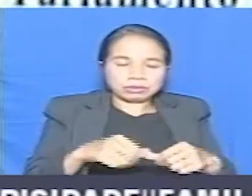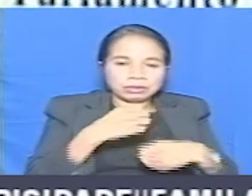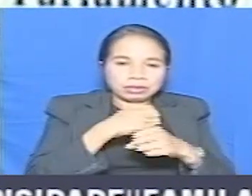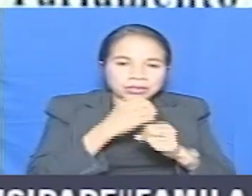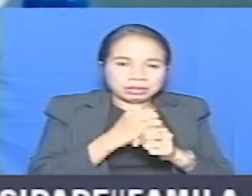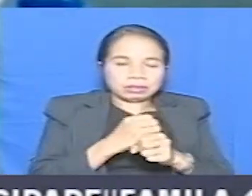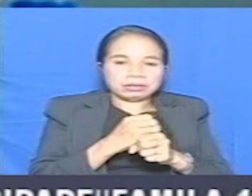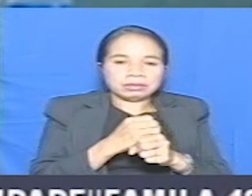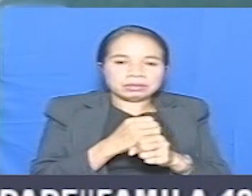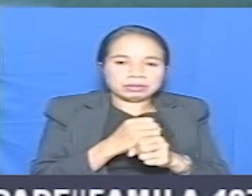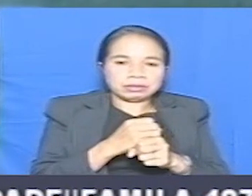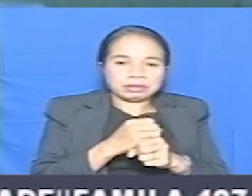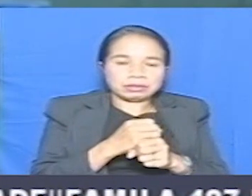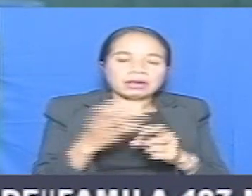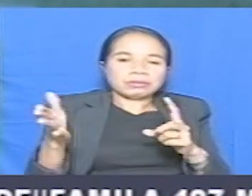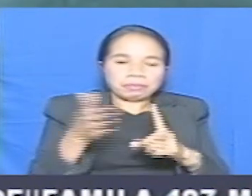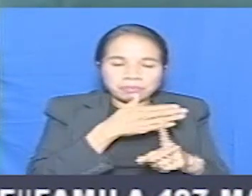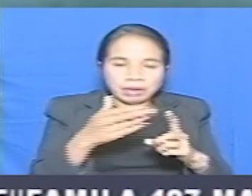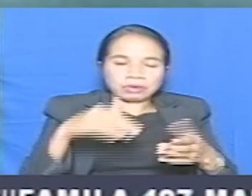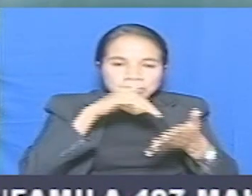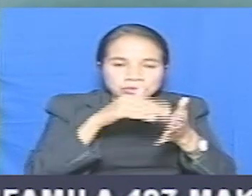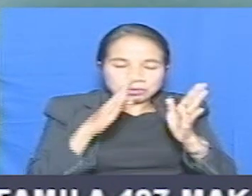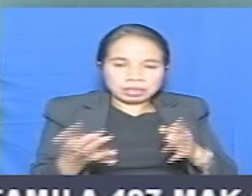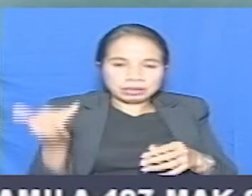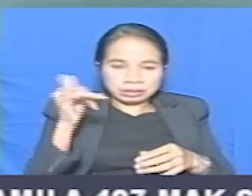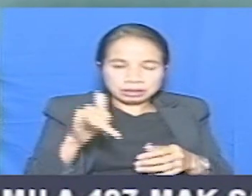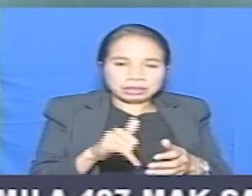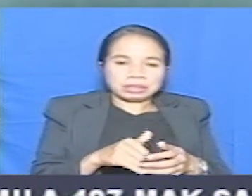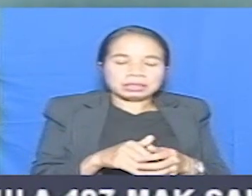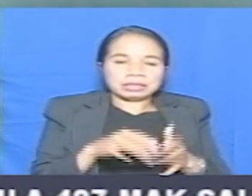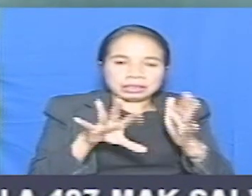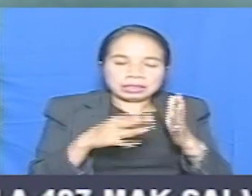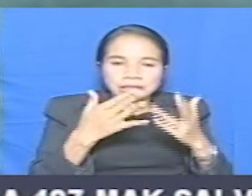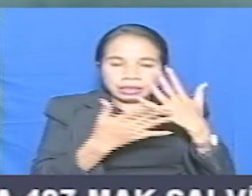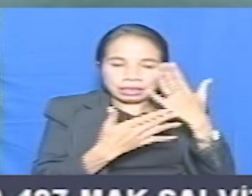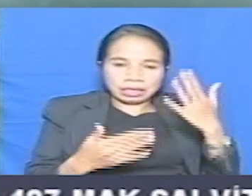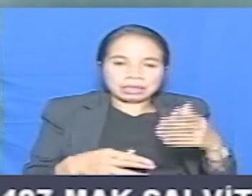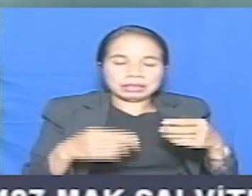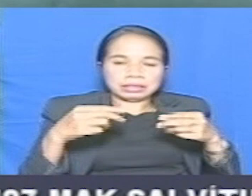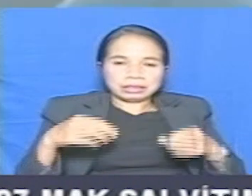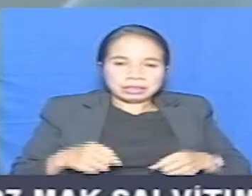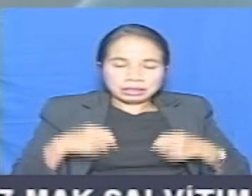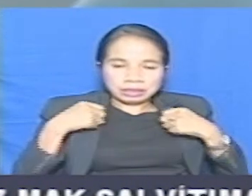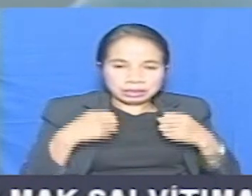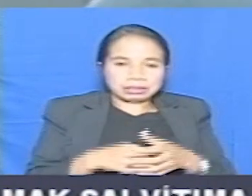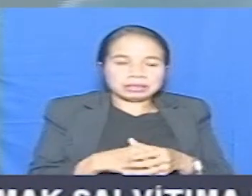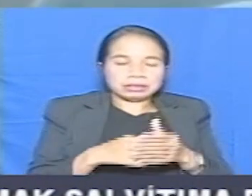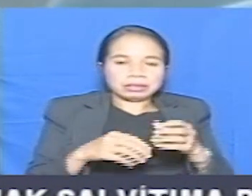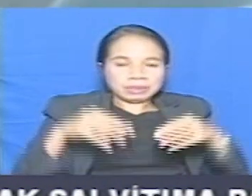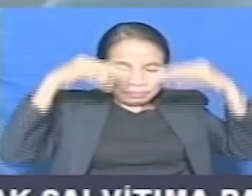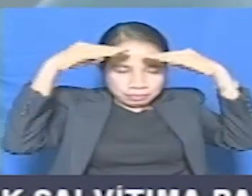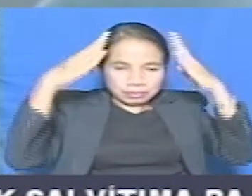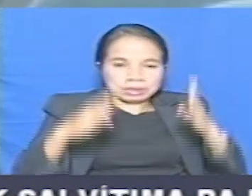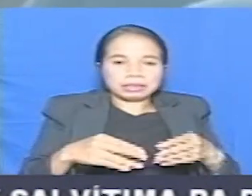halo agressão física, a soro estudante, torre tangran e anhe e singlolon. Tuirnia, professores precisa